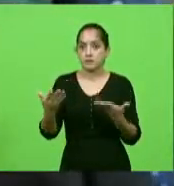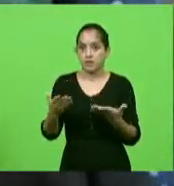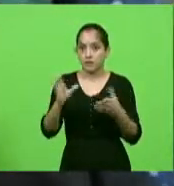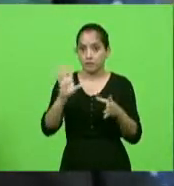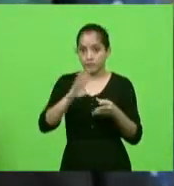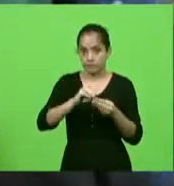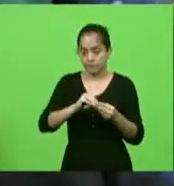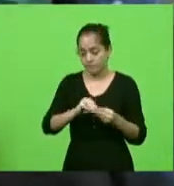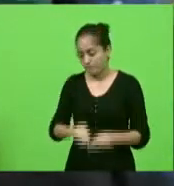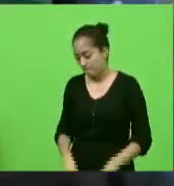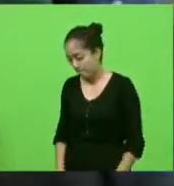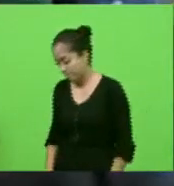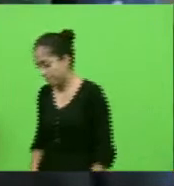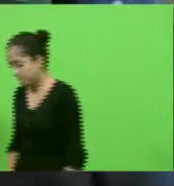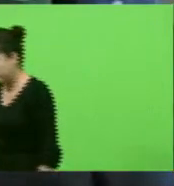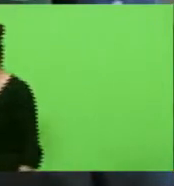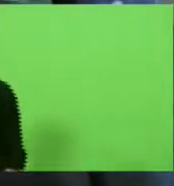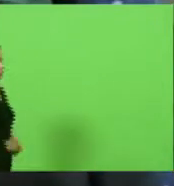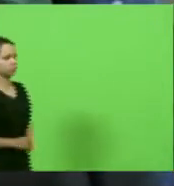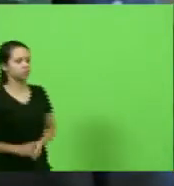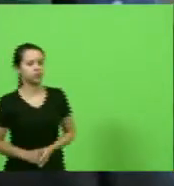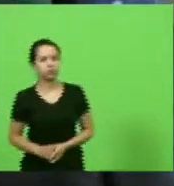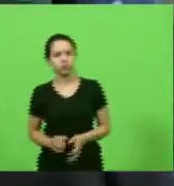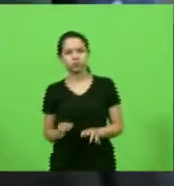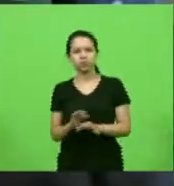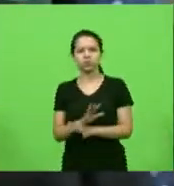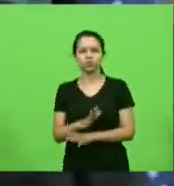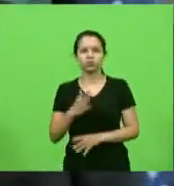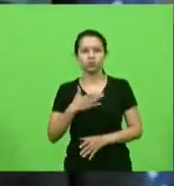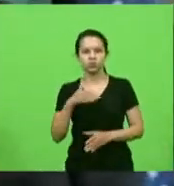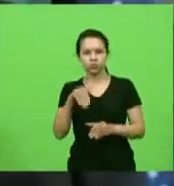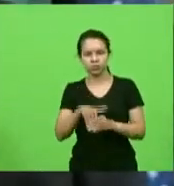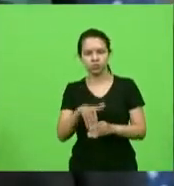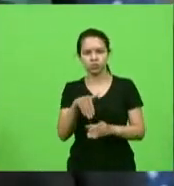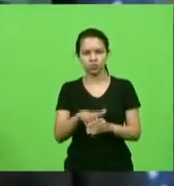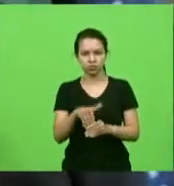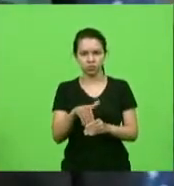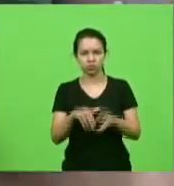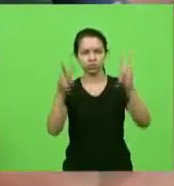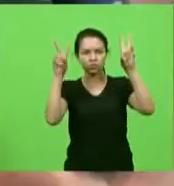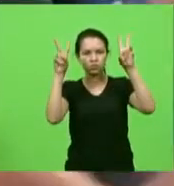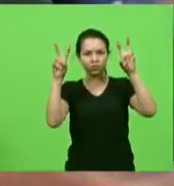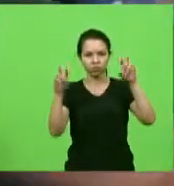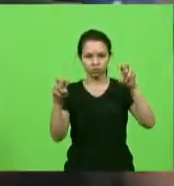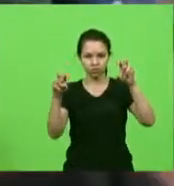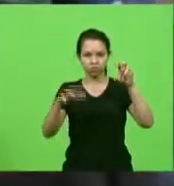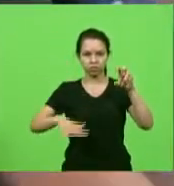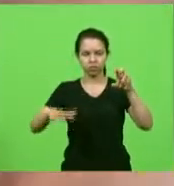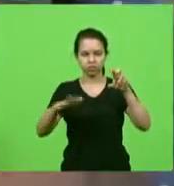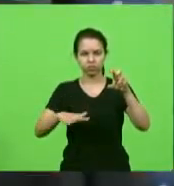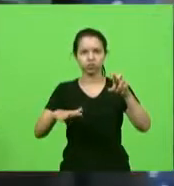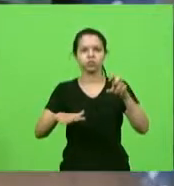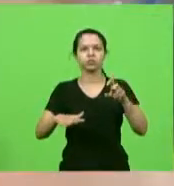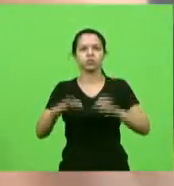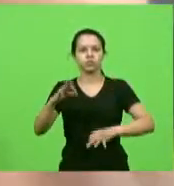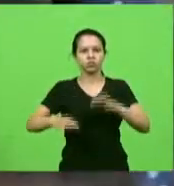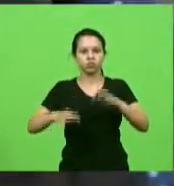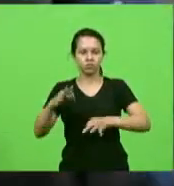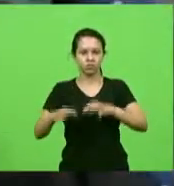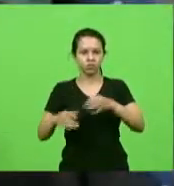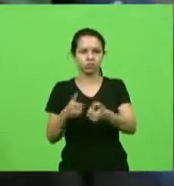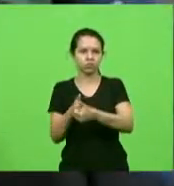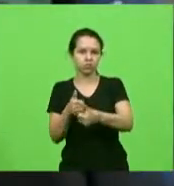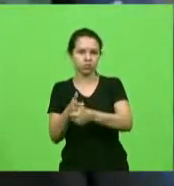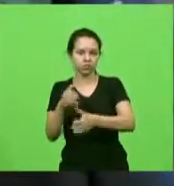Findada parte do meu voto, que diz respeito à questão jurídica, porque este é um tribunal jurídico-político, eu